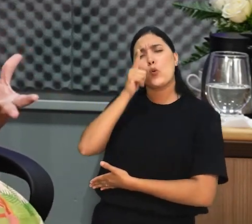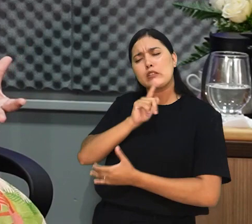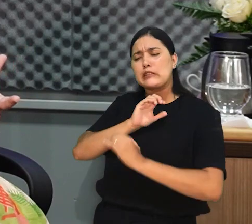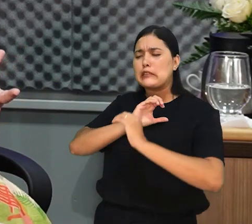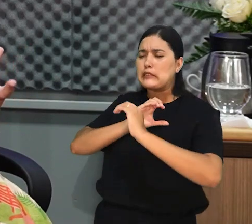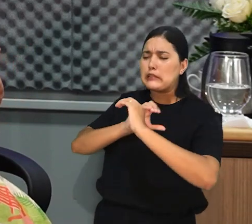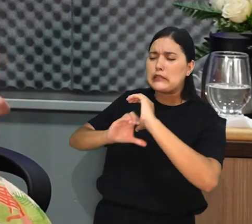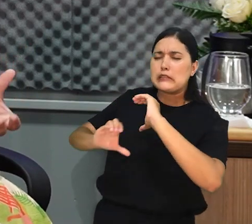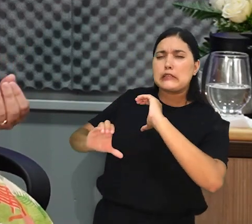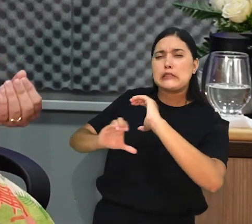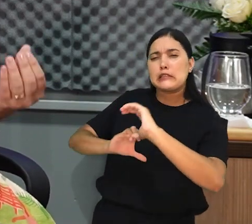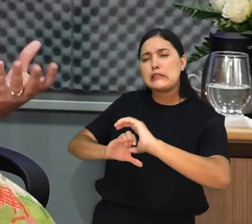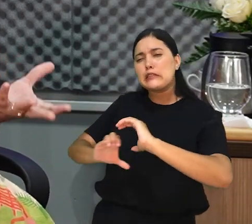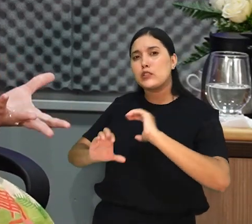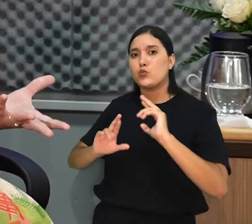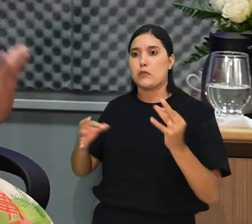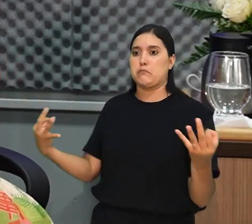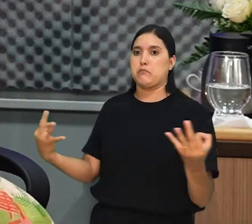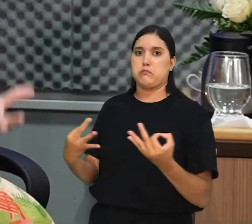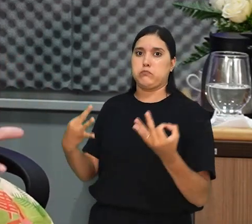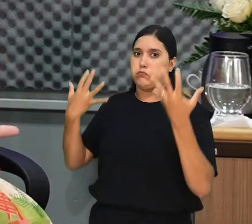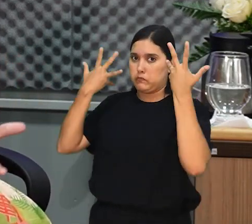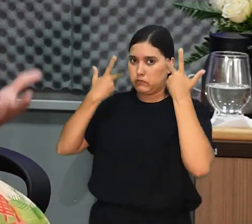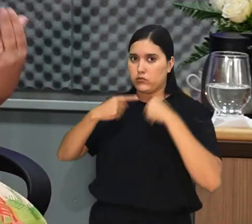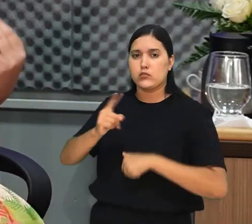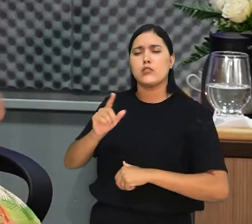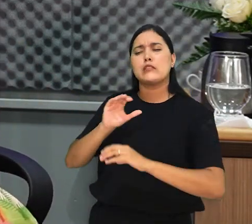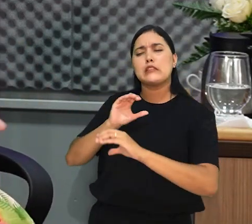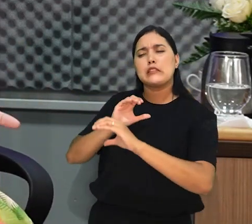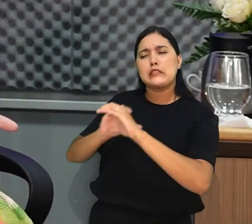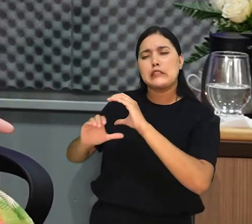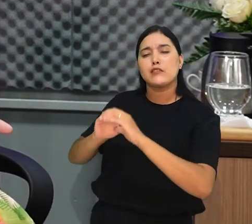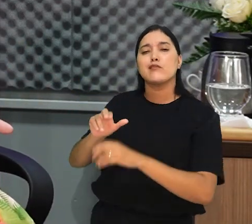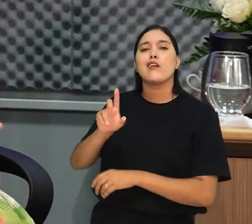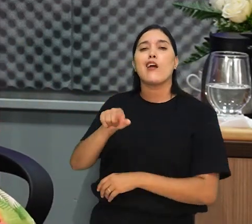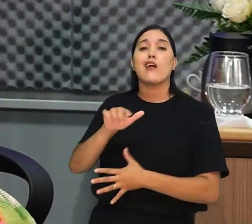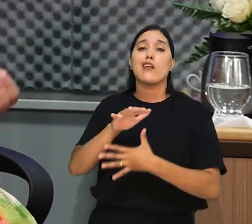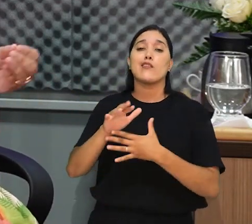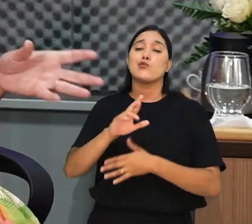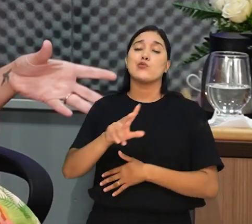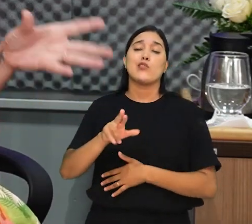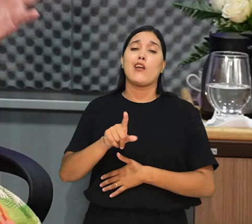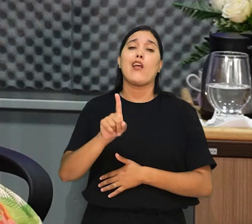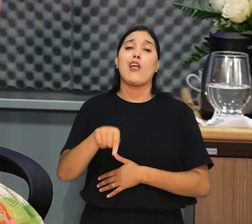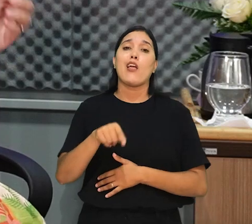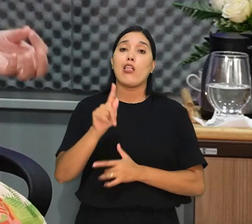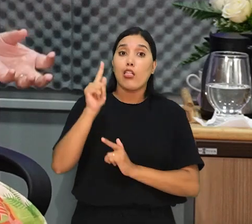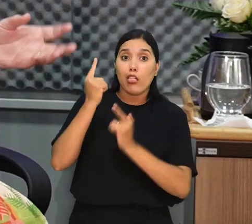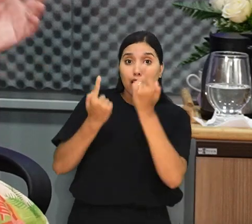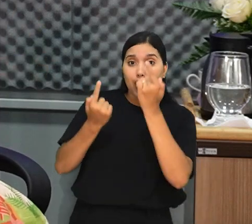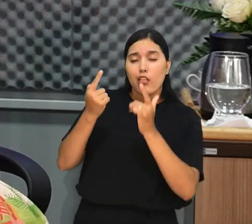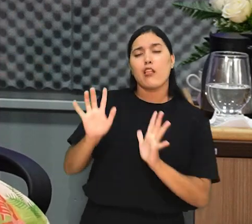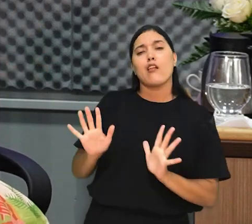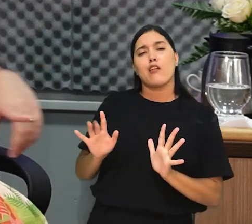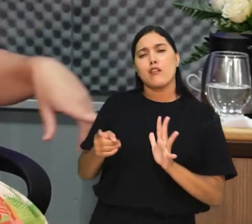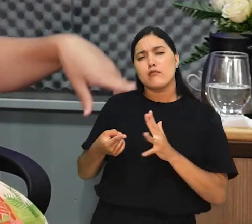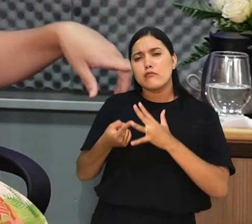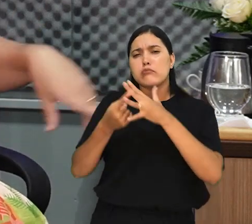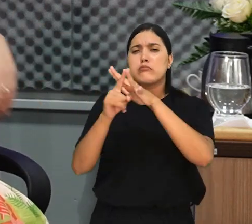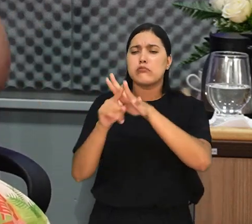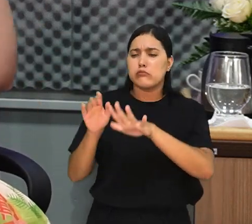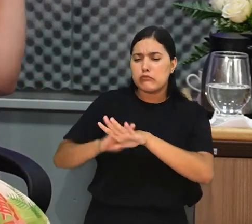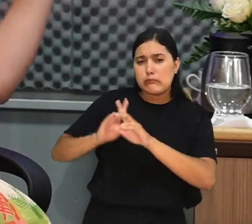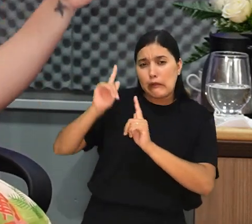se comunicar, mas não é da forma que deveria ser, que era o uso da Libras, né? Como eu falei, os sinais caseiros,